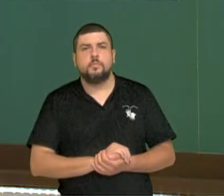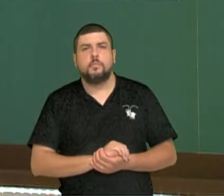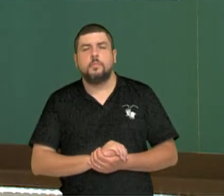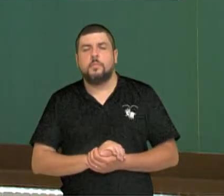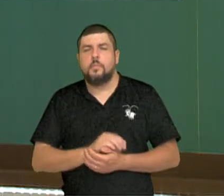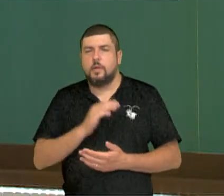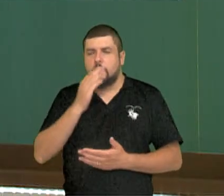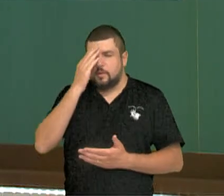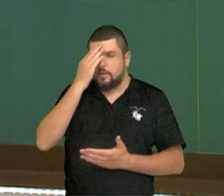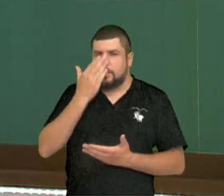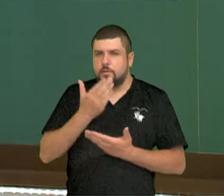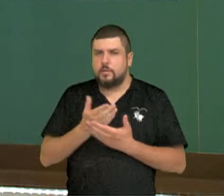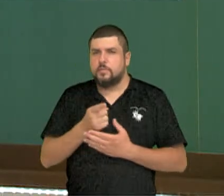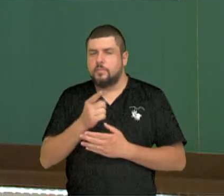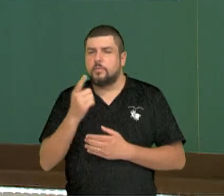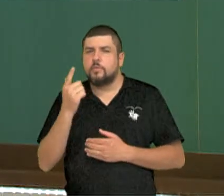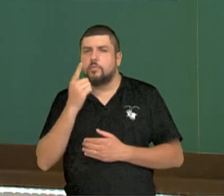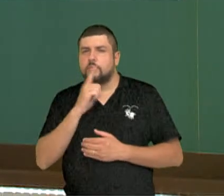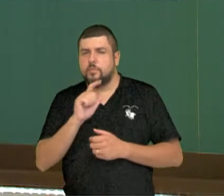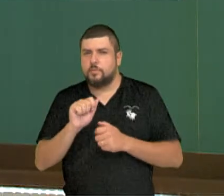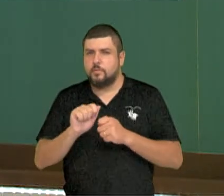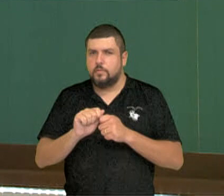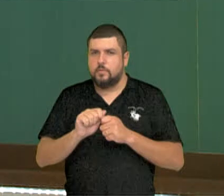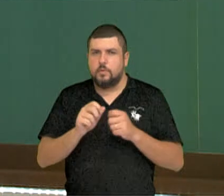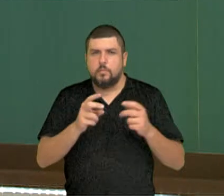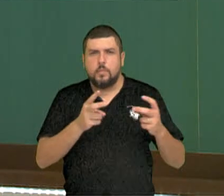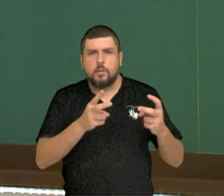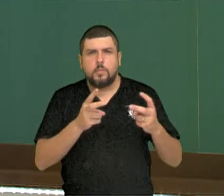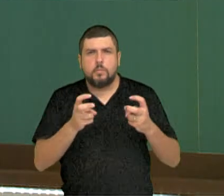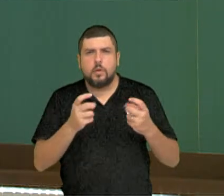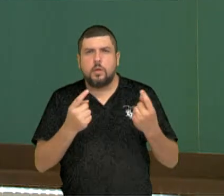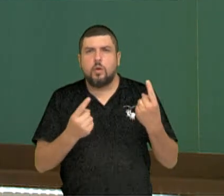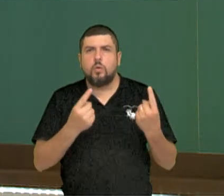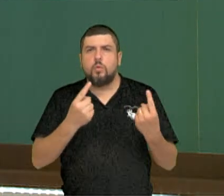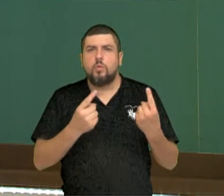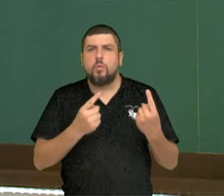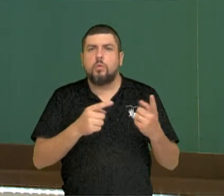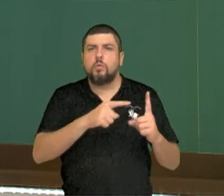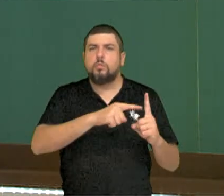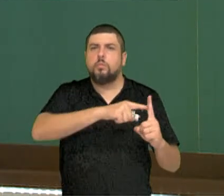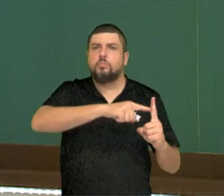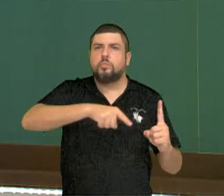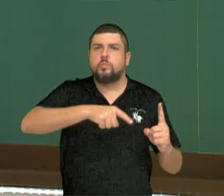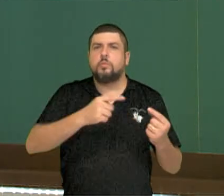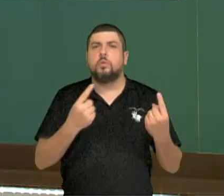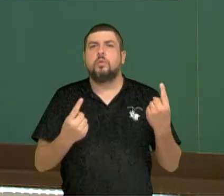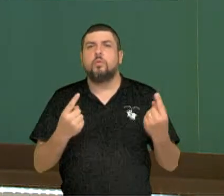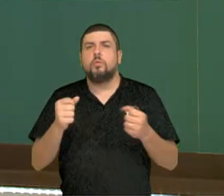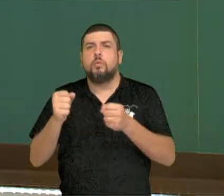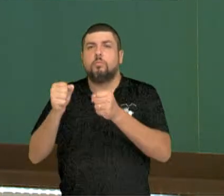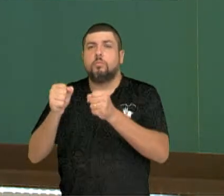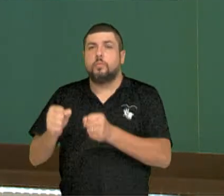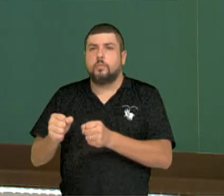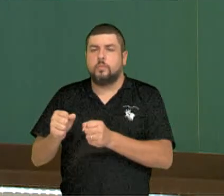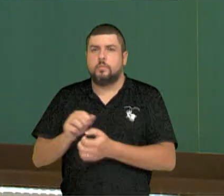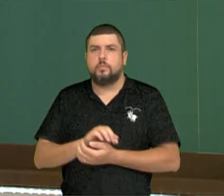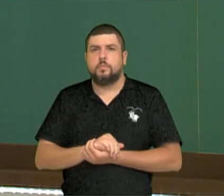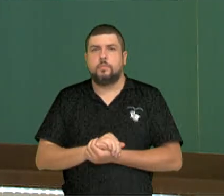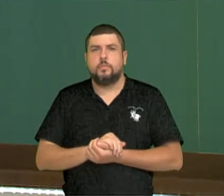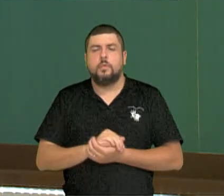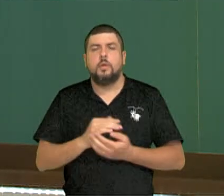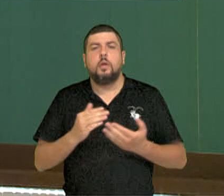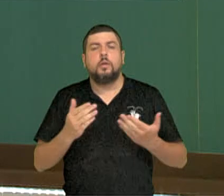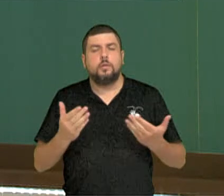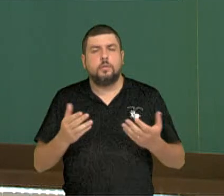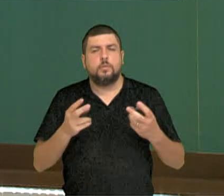Acredito que você tenha tido facilidade para identificar. No caso do negativo é bem tranquilo, porque você observa ali que